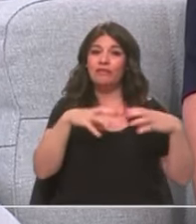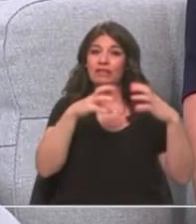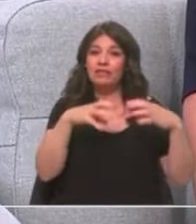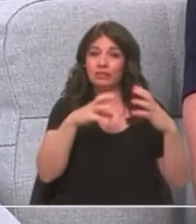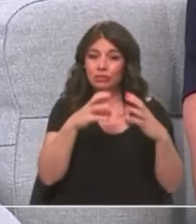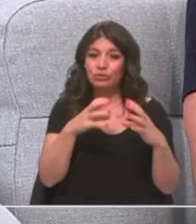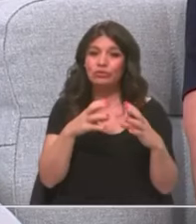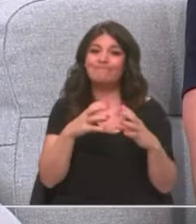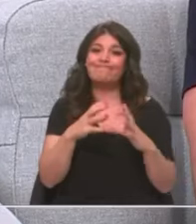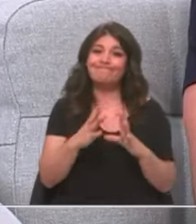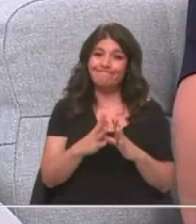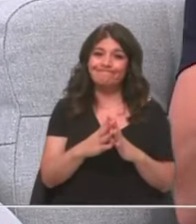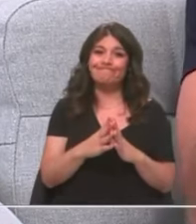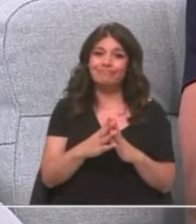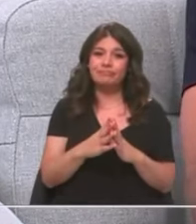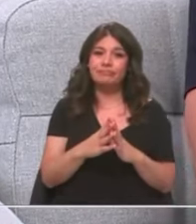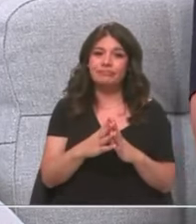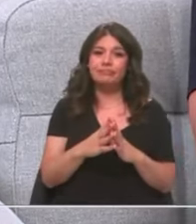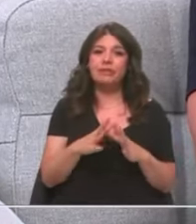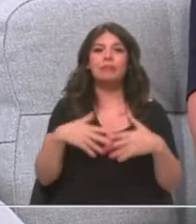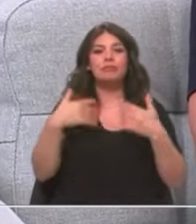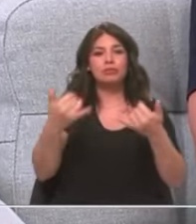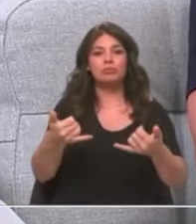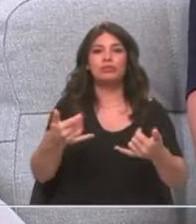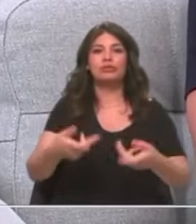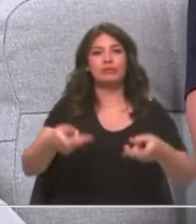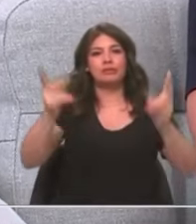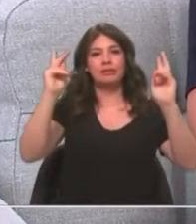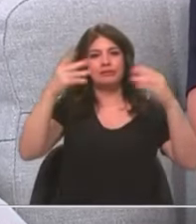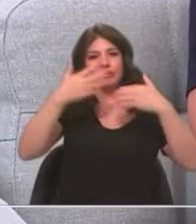reavaliações e tensões, mas para haver uma libertação maior. O Mercúrio...